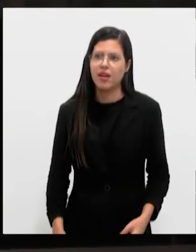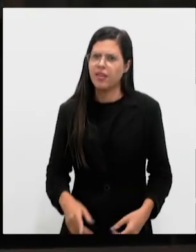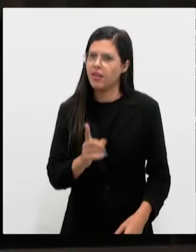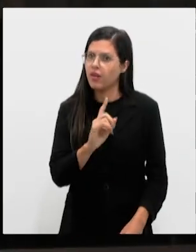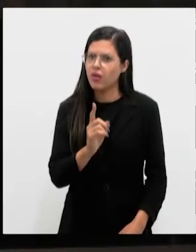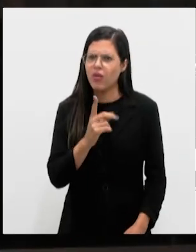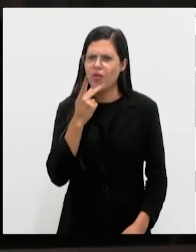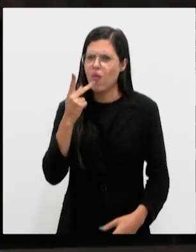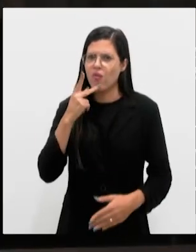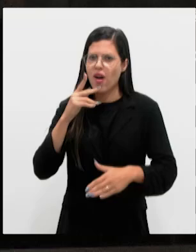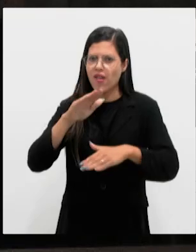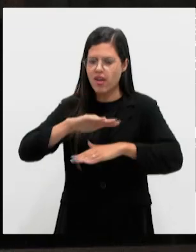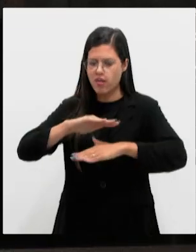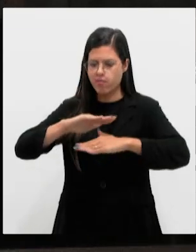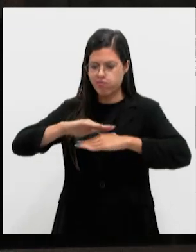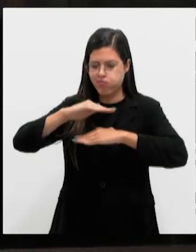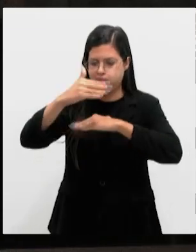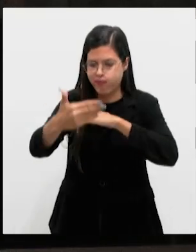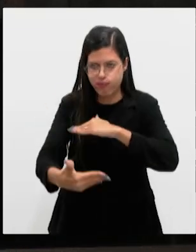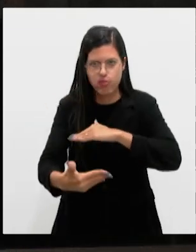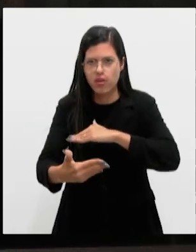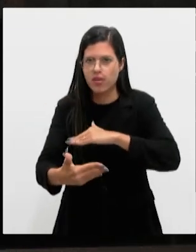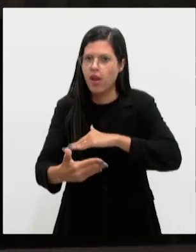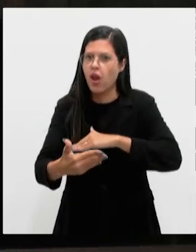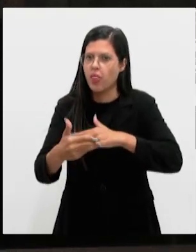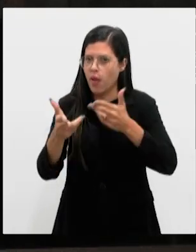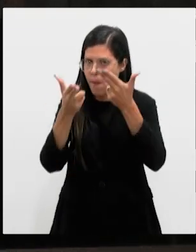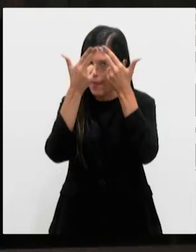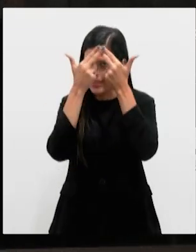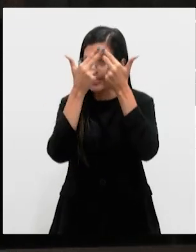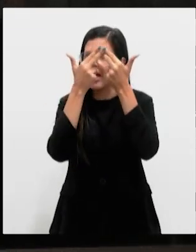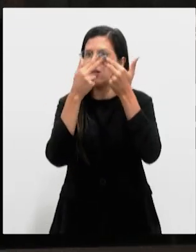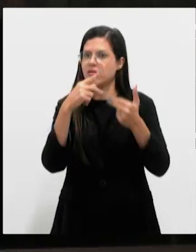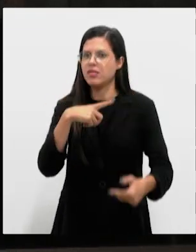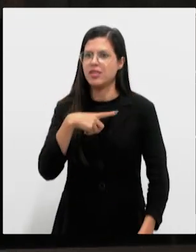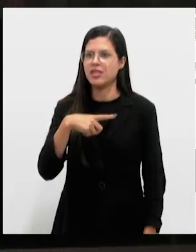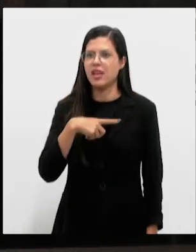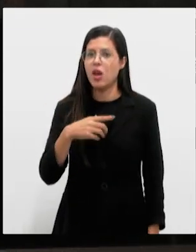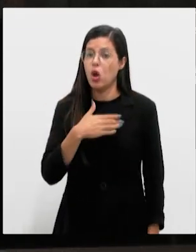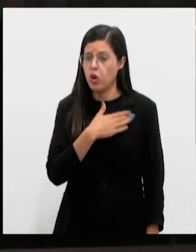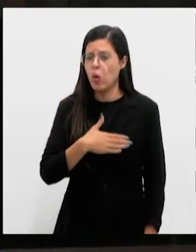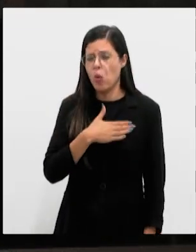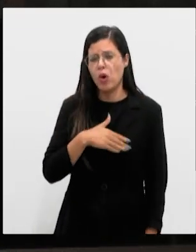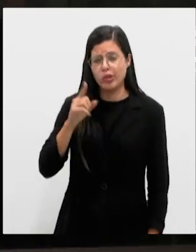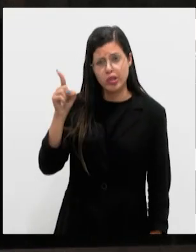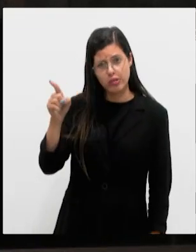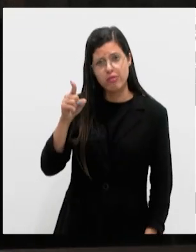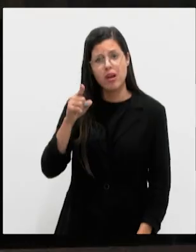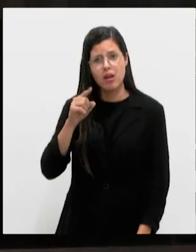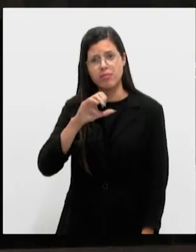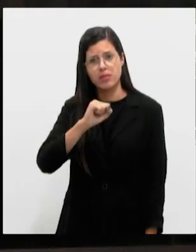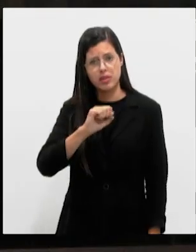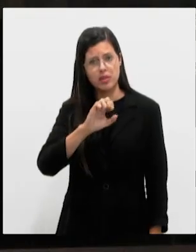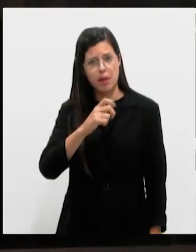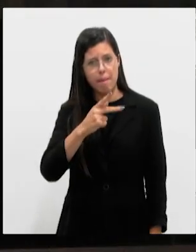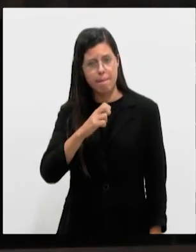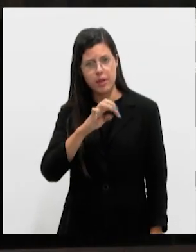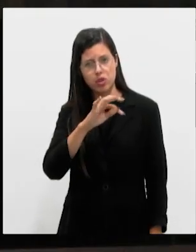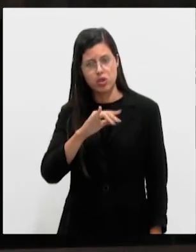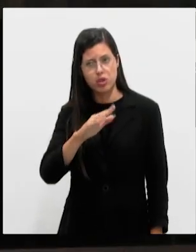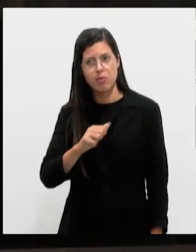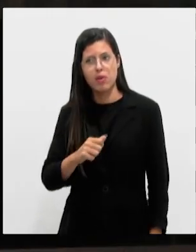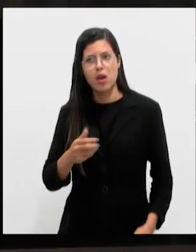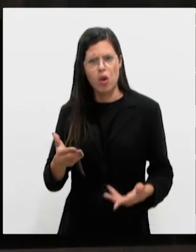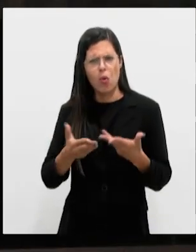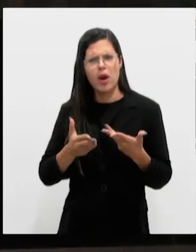fale em quebra-molas, que eu estou absolutamente traumatizado, porque eu gosto de Sepitiba, porque eu até gostaria de lançar